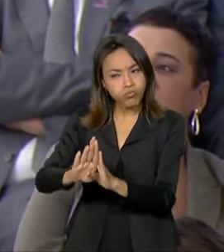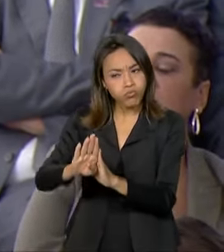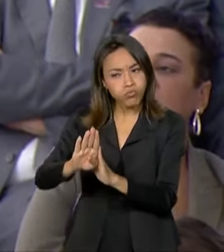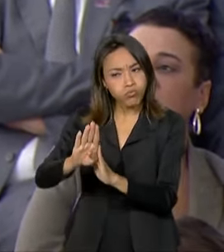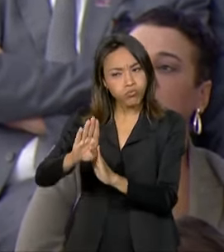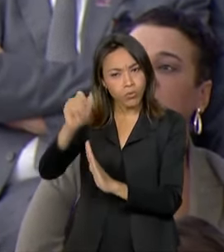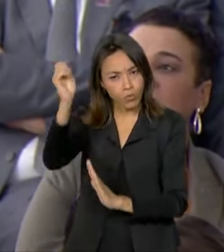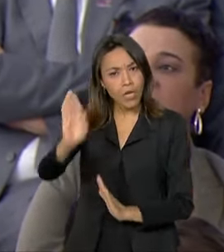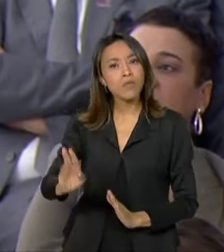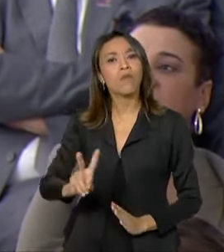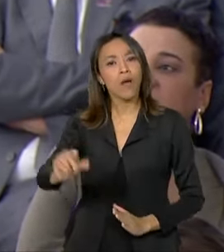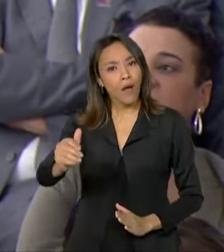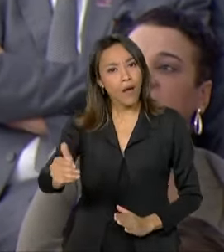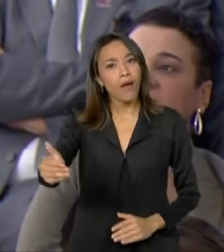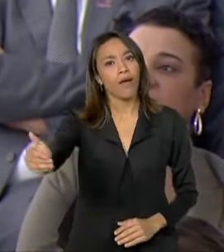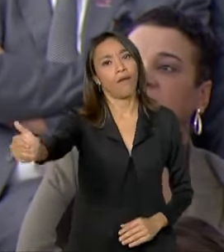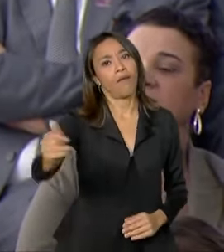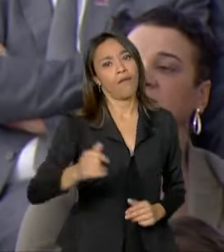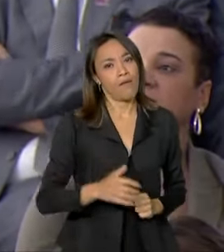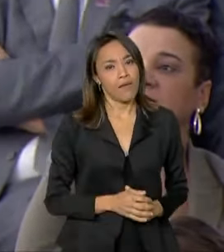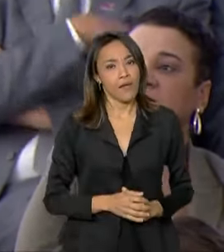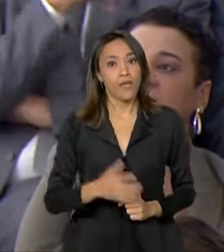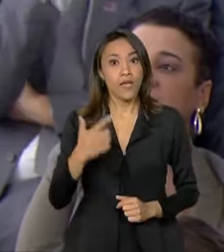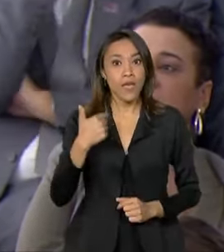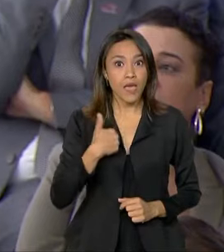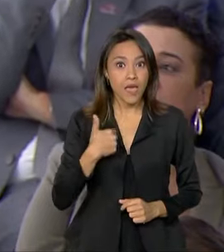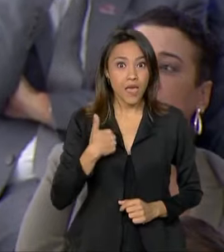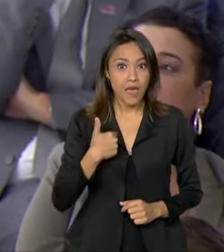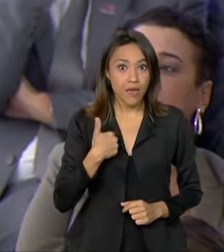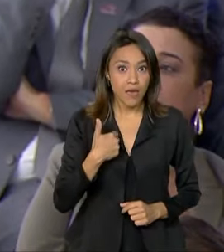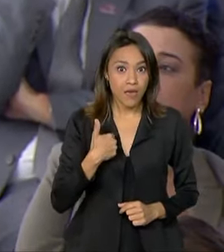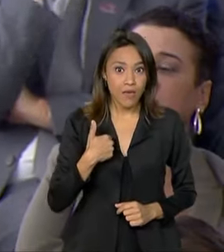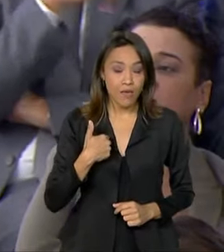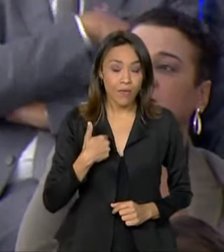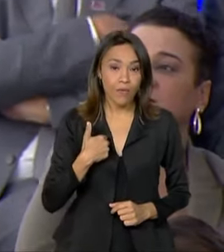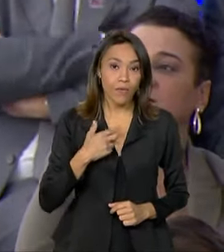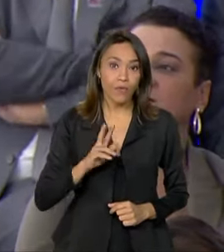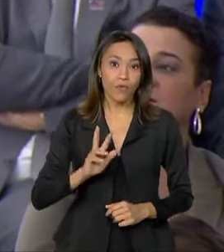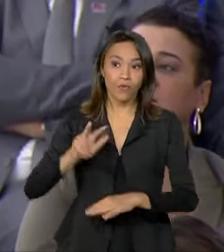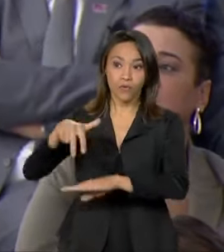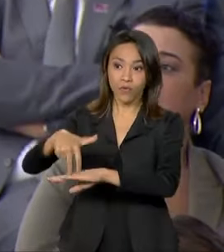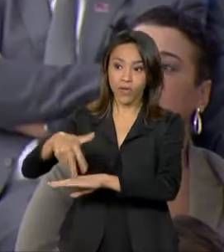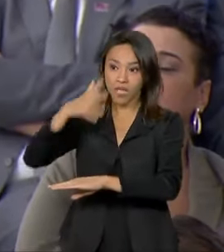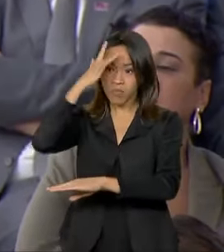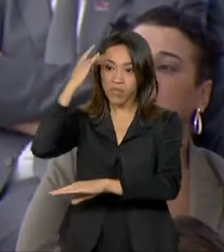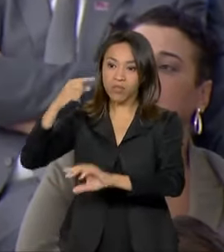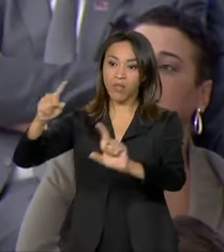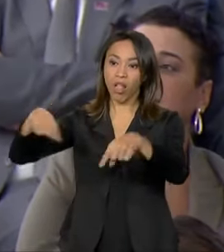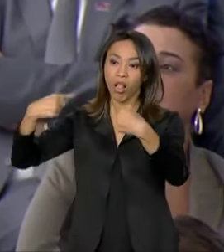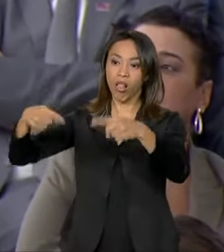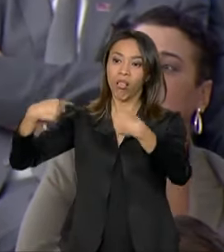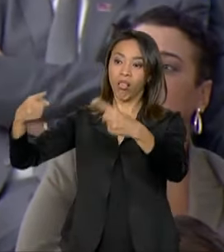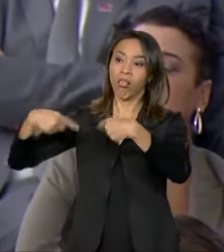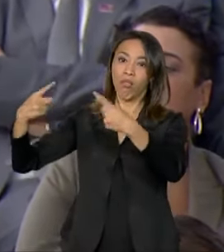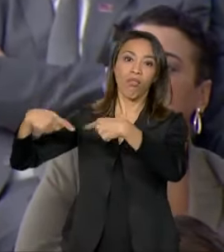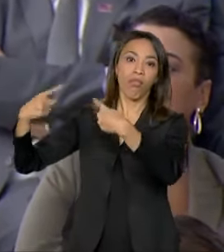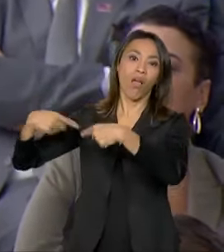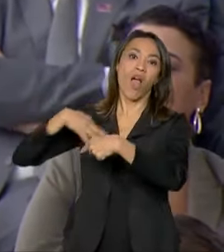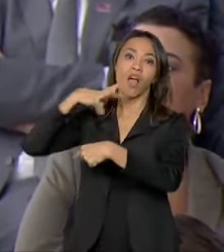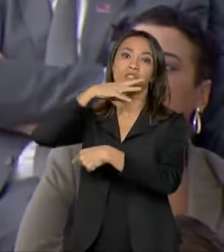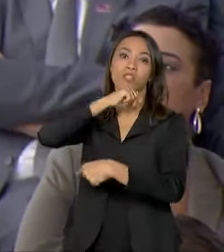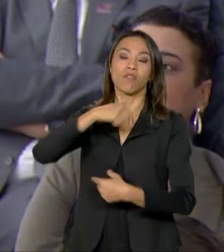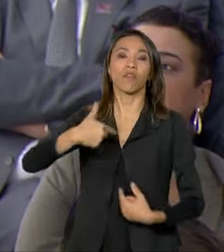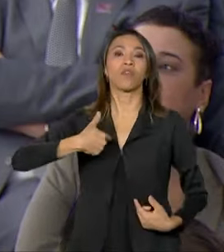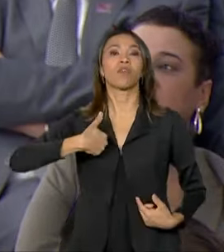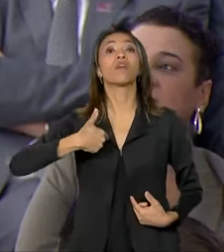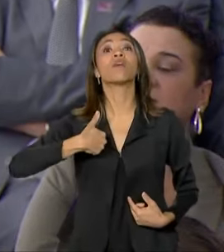Vocês sabem o quanto que eu fui desaforado por muita gente da imprensa que achava que eu